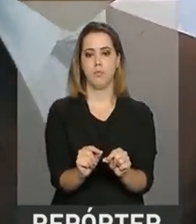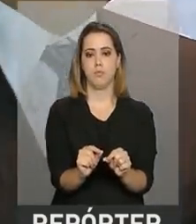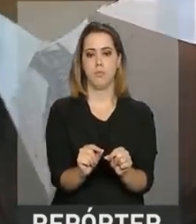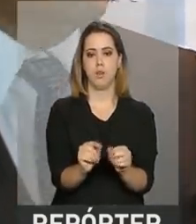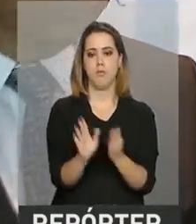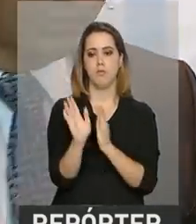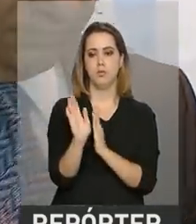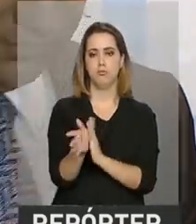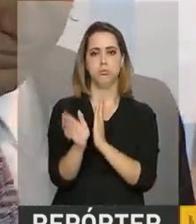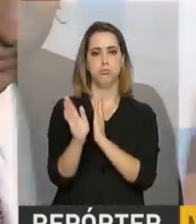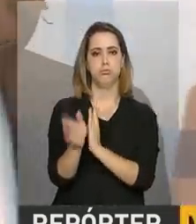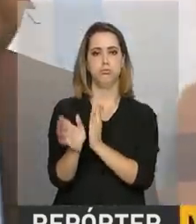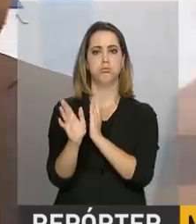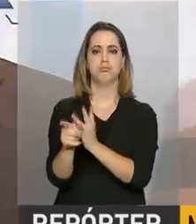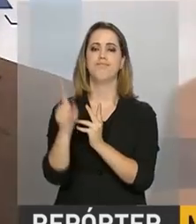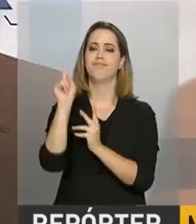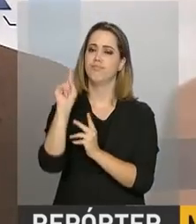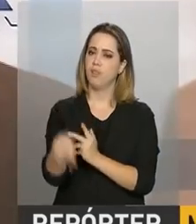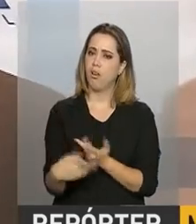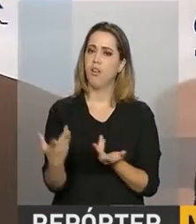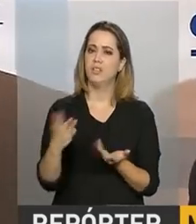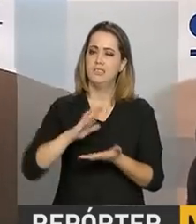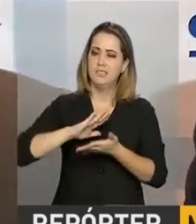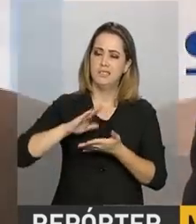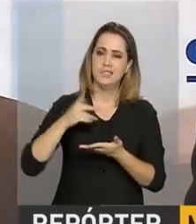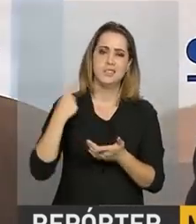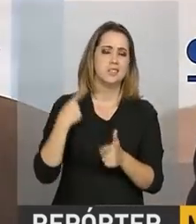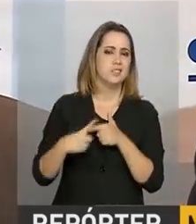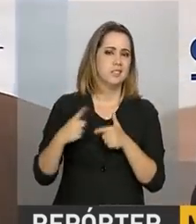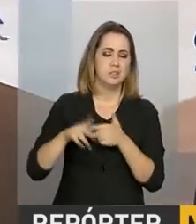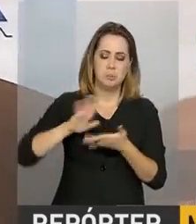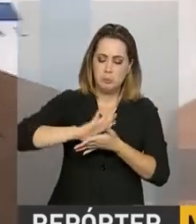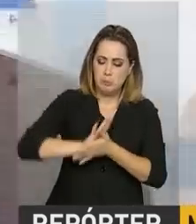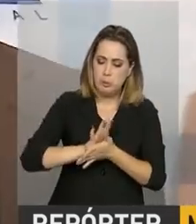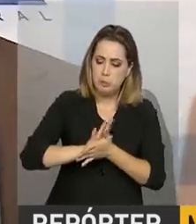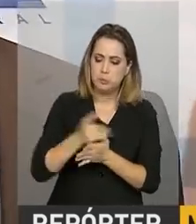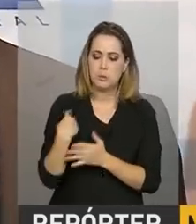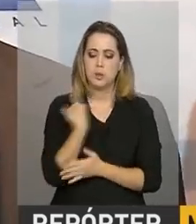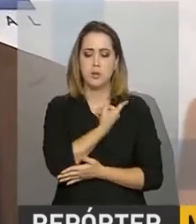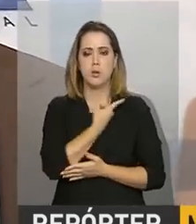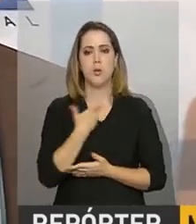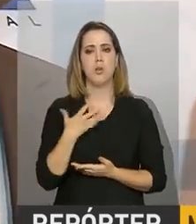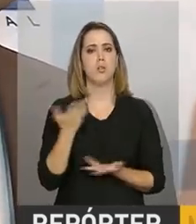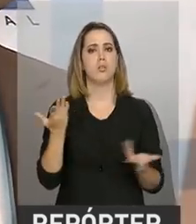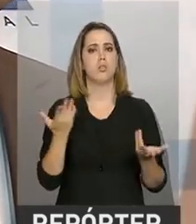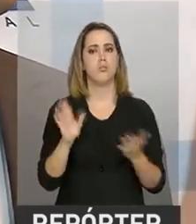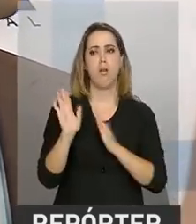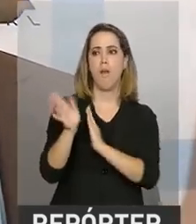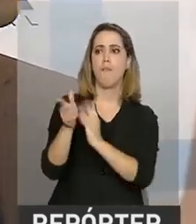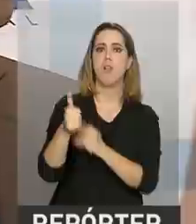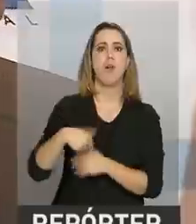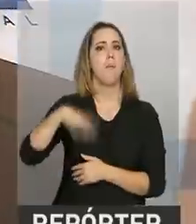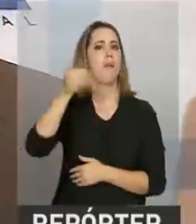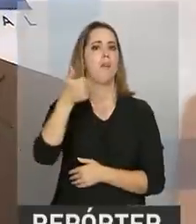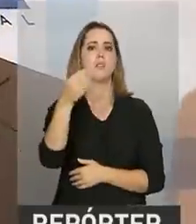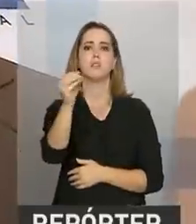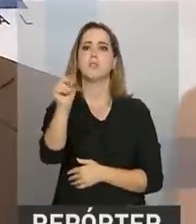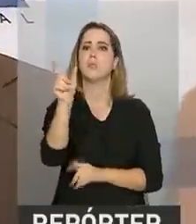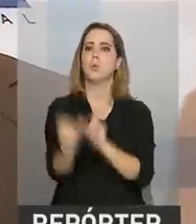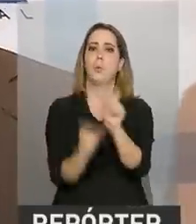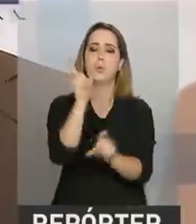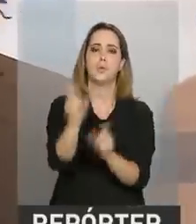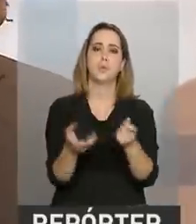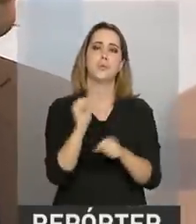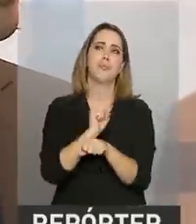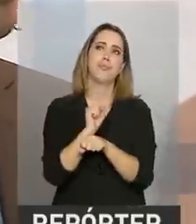essa fila, que eu diria ela é hedionda, que nos humilha e nos envergonha a todos, que é a fila do SISREG, com mais de 100 mil pessoas aguardando.